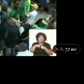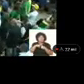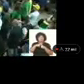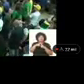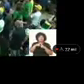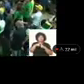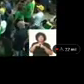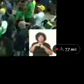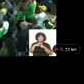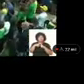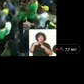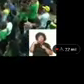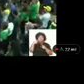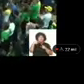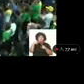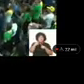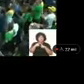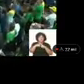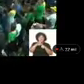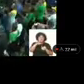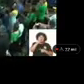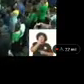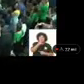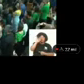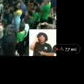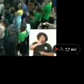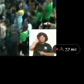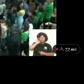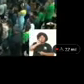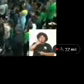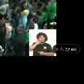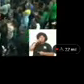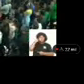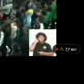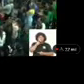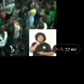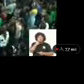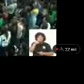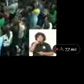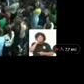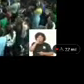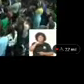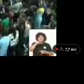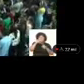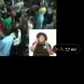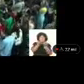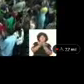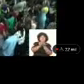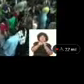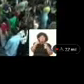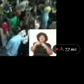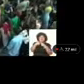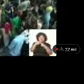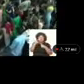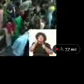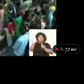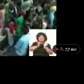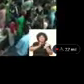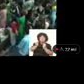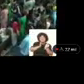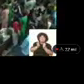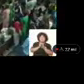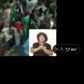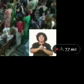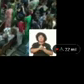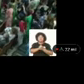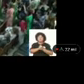se declaram cristãos. Por falta de acessibilidade. E a gente abre as matérias e a gente vê o